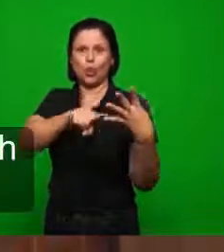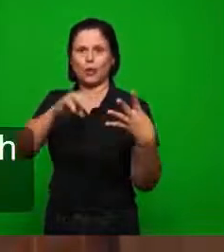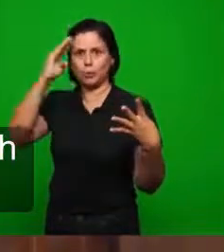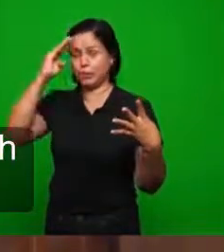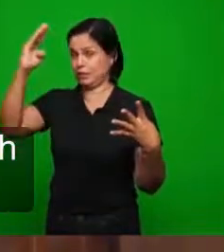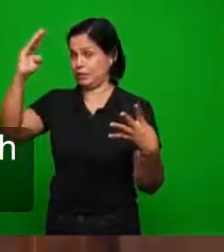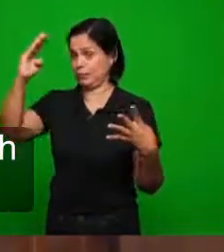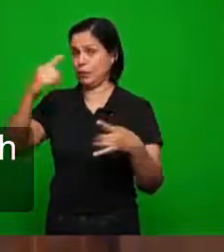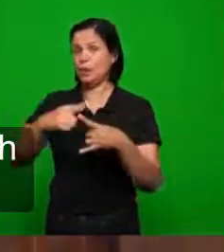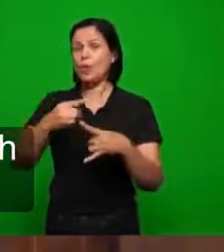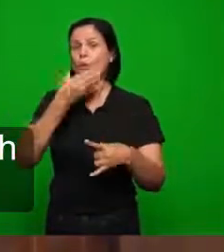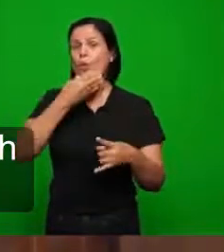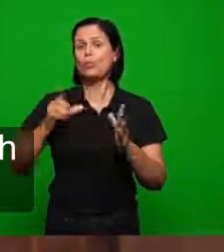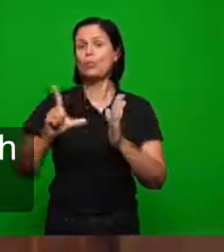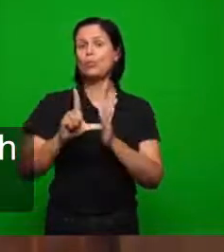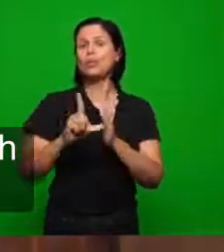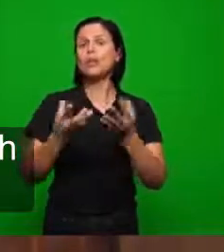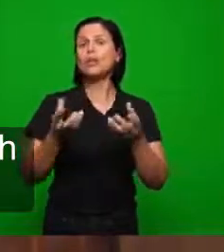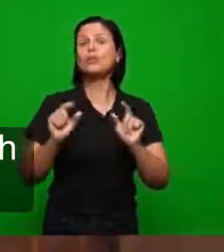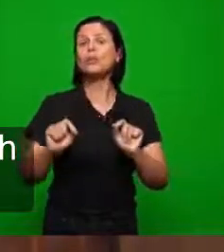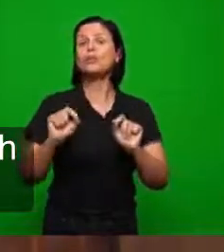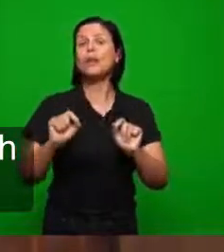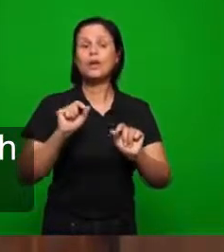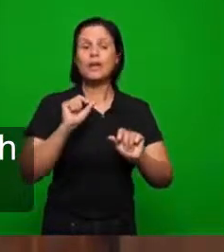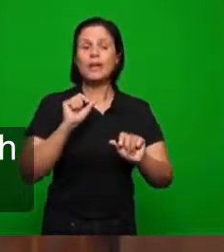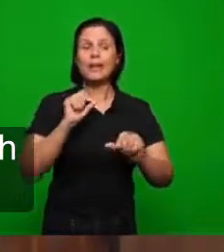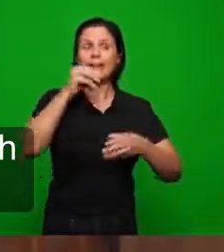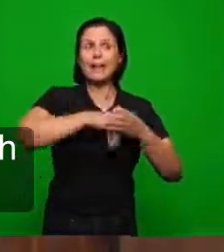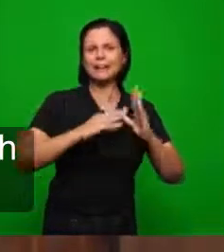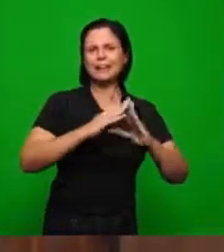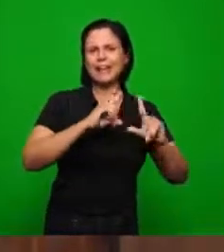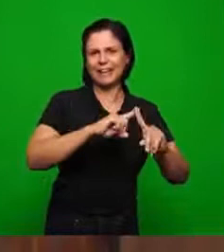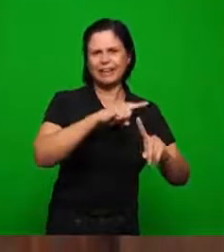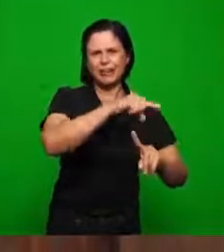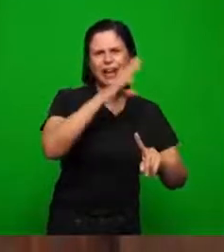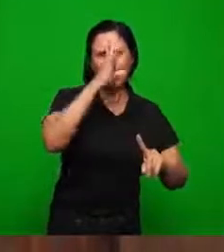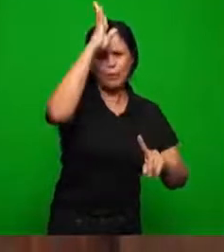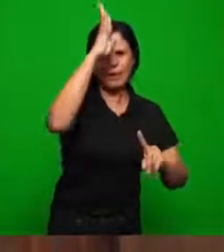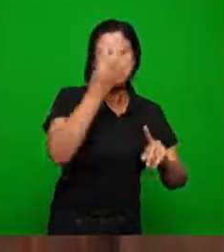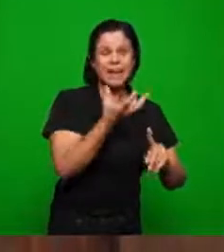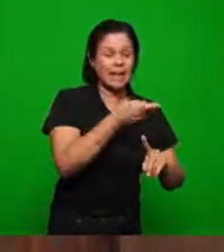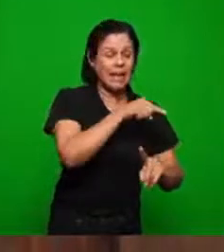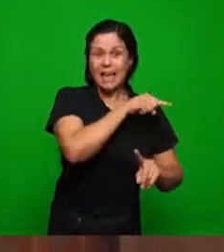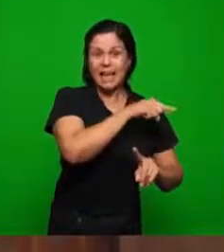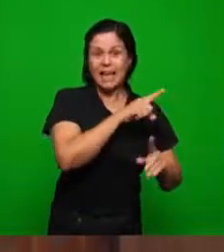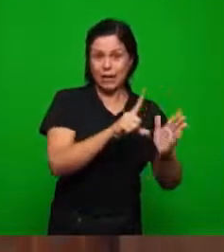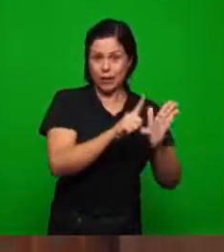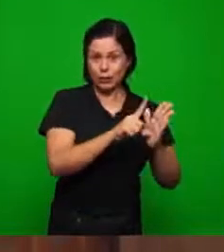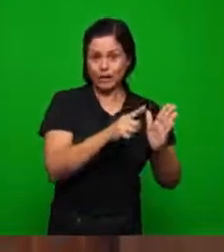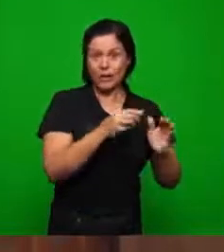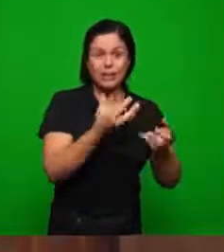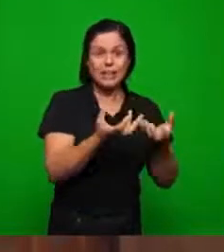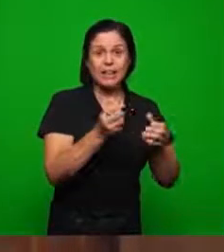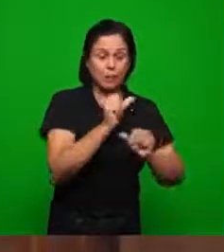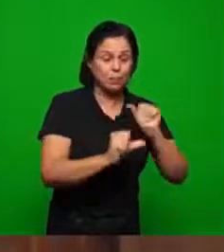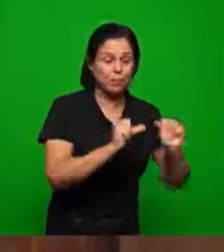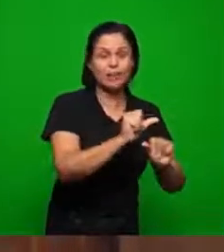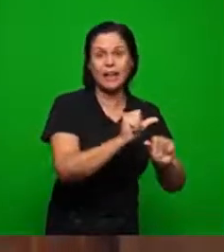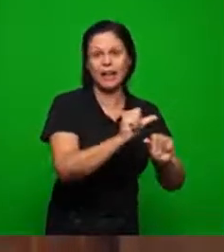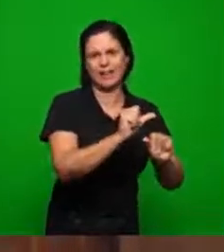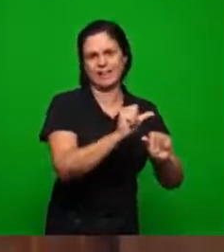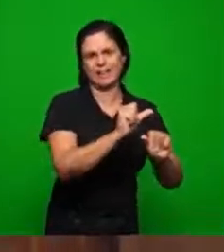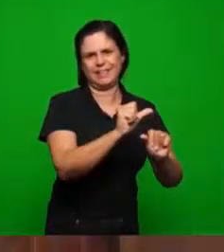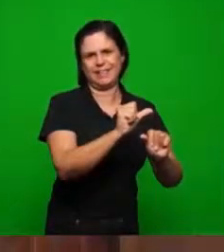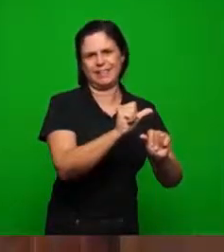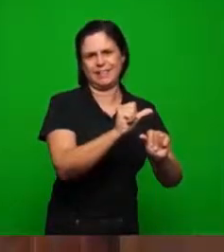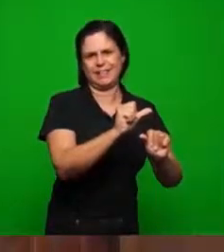que Lutero queria era fazer uma reforma na igreja. E o problema não estava simplesmente nos